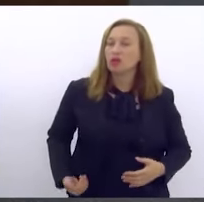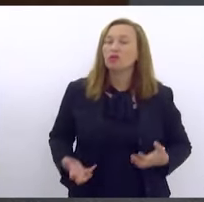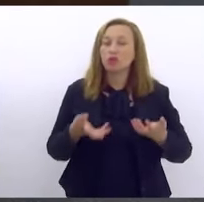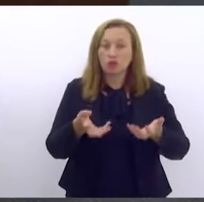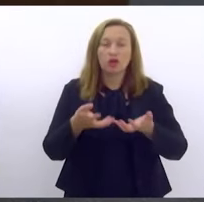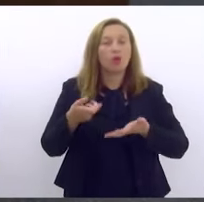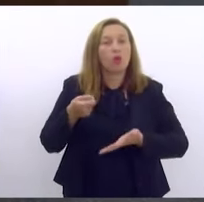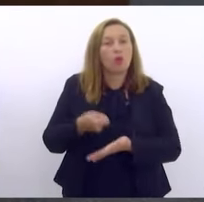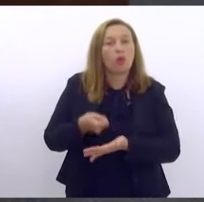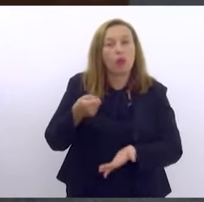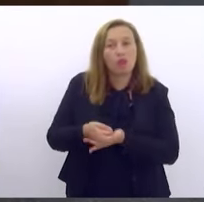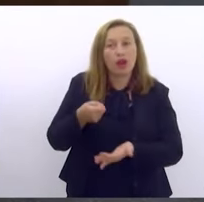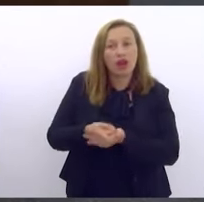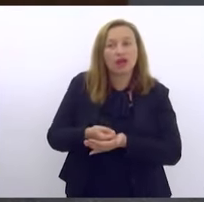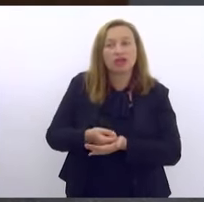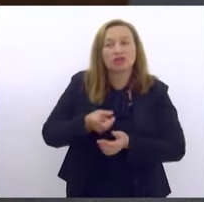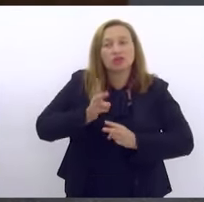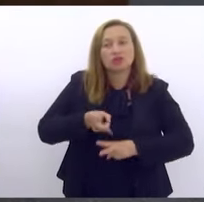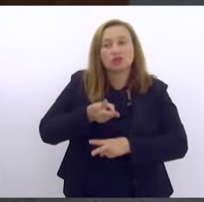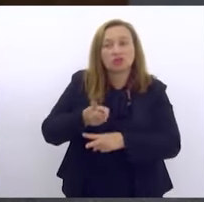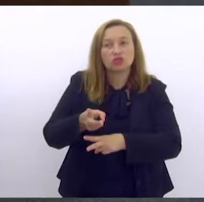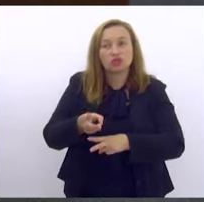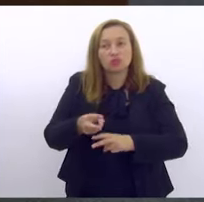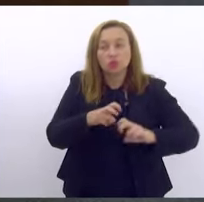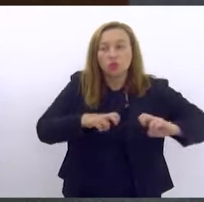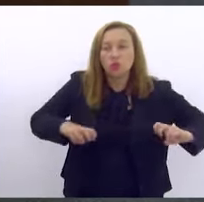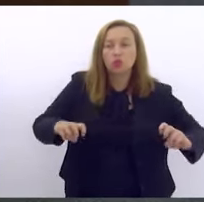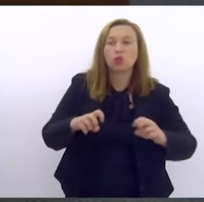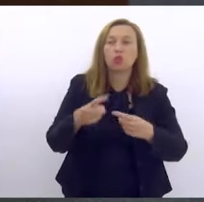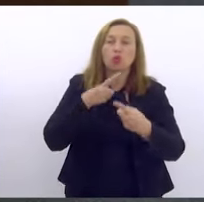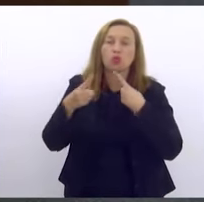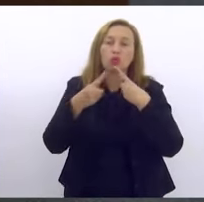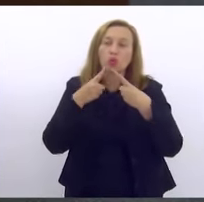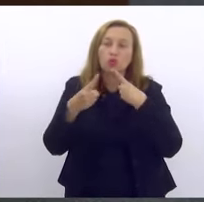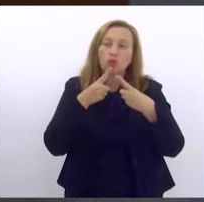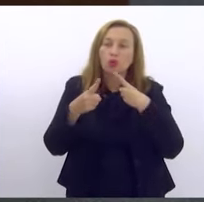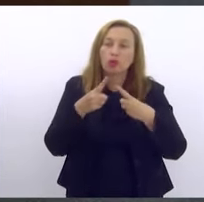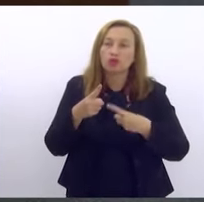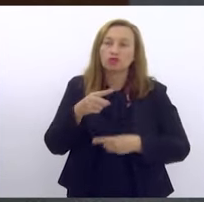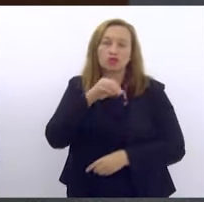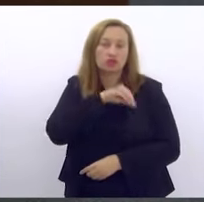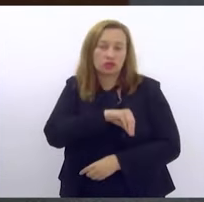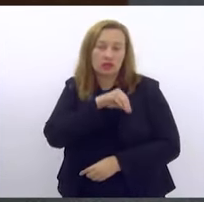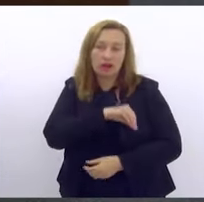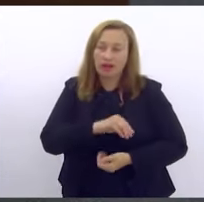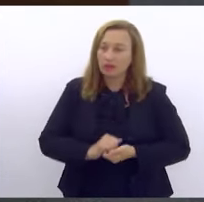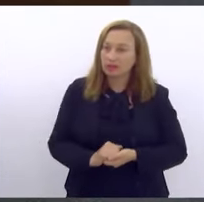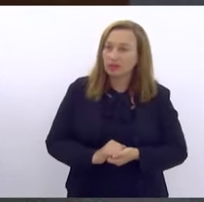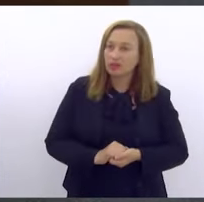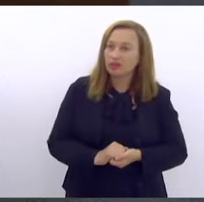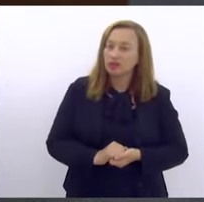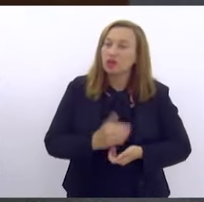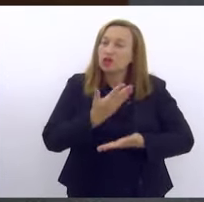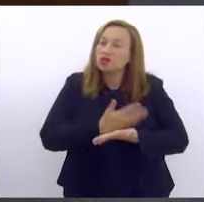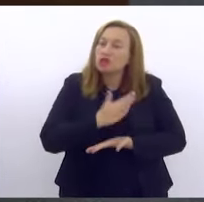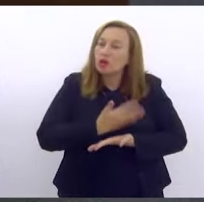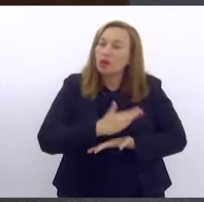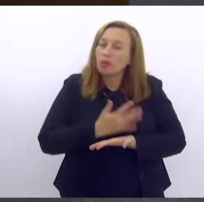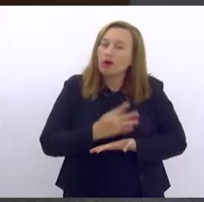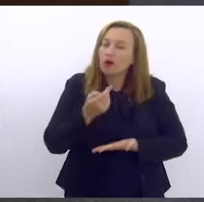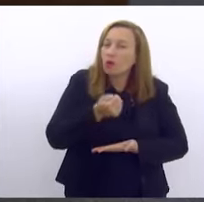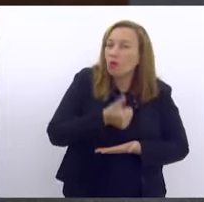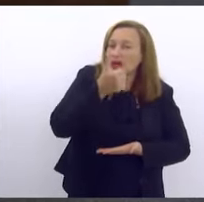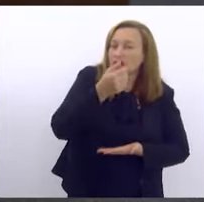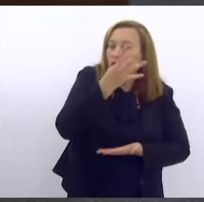cobrar é que a gente mantenha uma mesa de diálogo para debater o piso. Sobraram esse ano quase 400